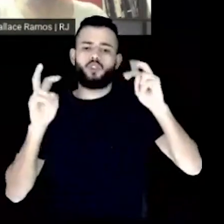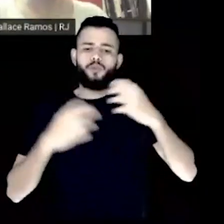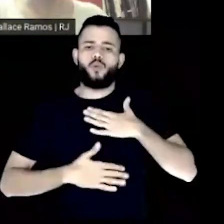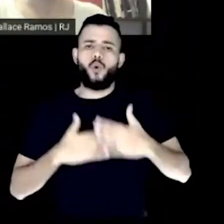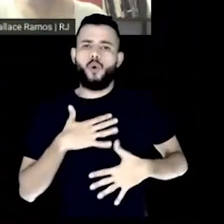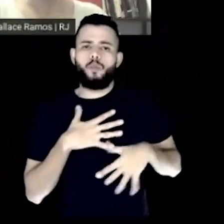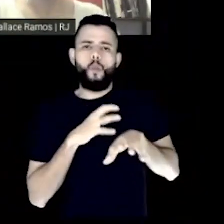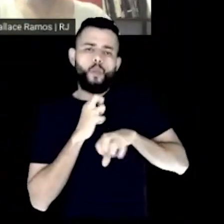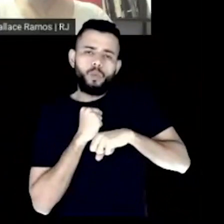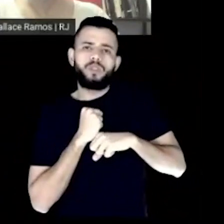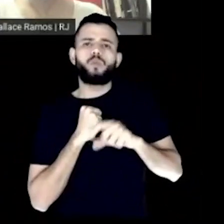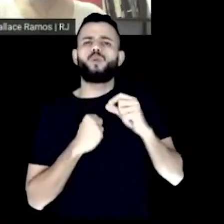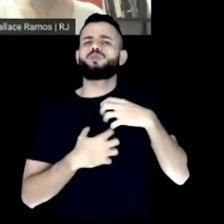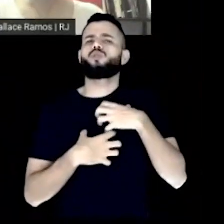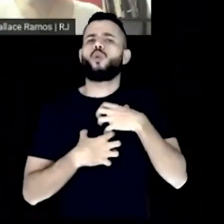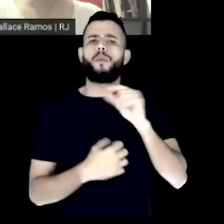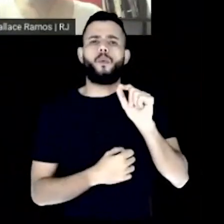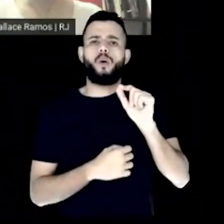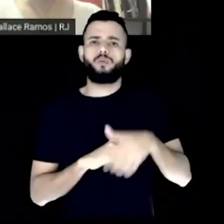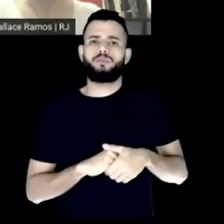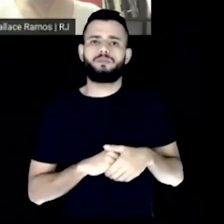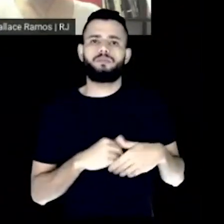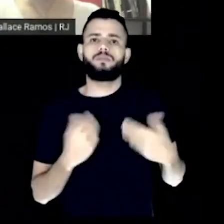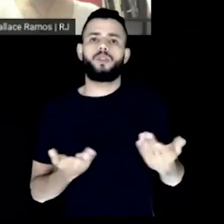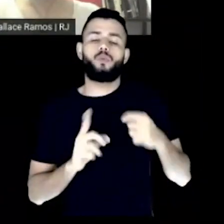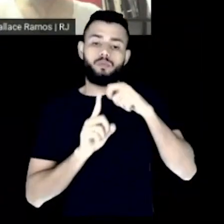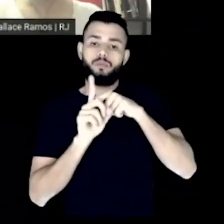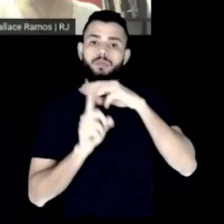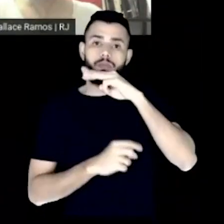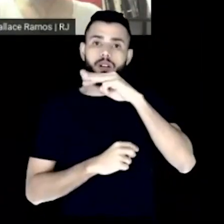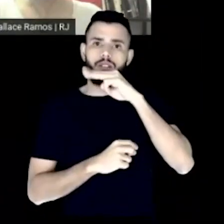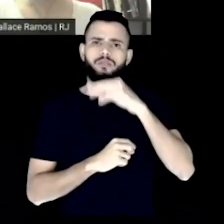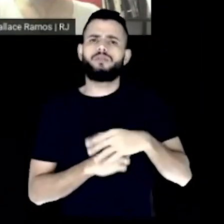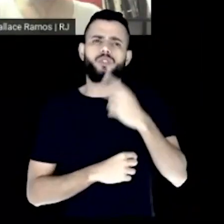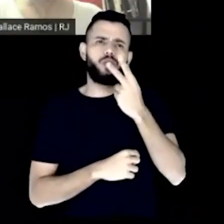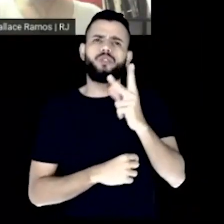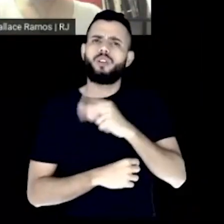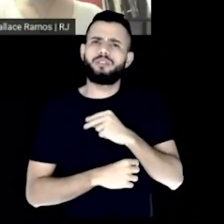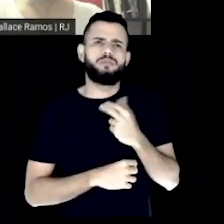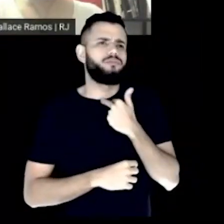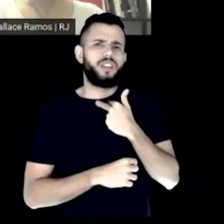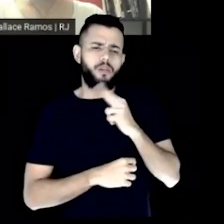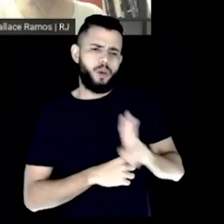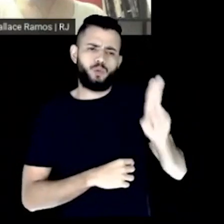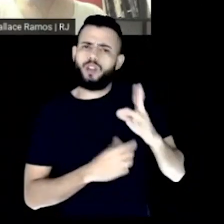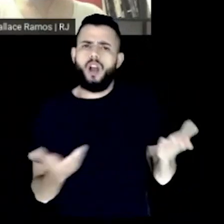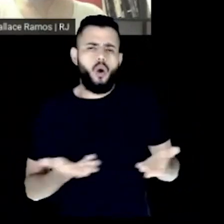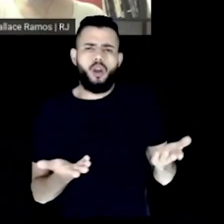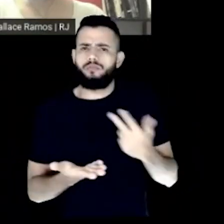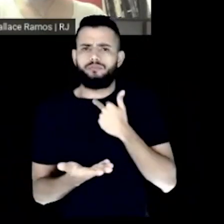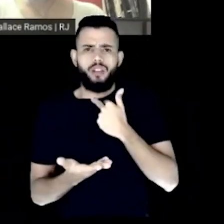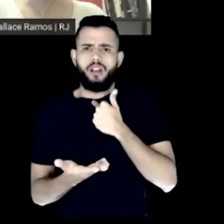aprenda sobre a corpo secagem, quais são os sintomas, não sei o quê. E daí a gente, em março, a gente, puta, que mau gosto, não dá pra usar